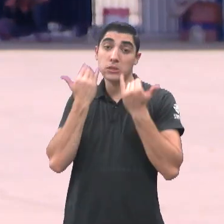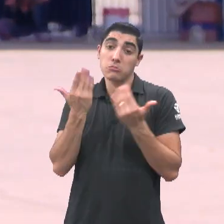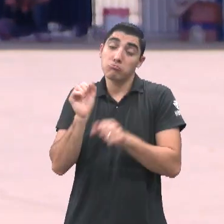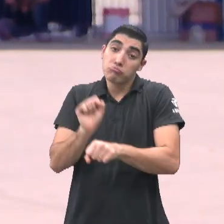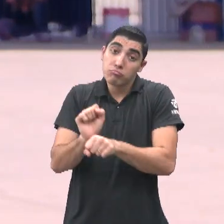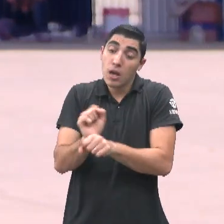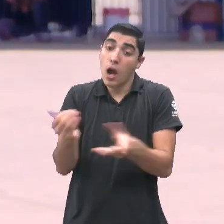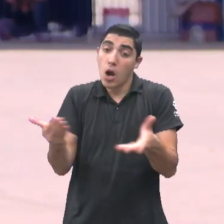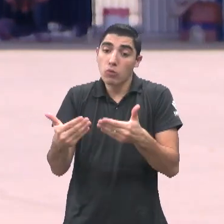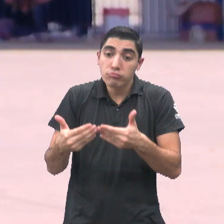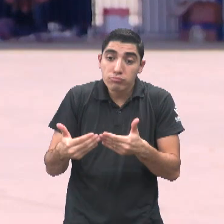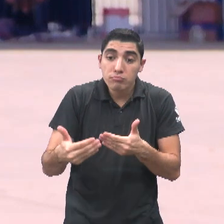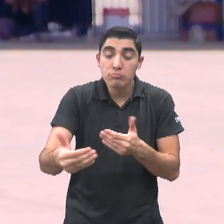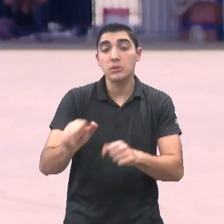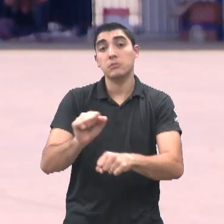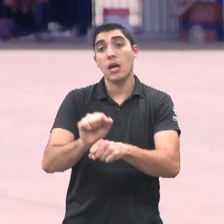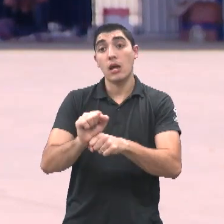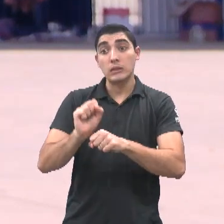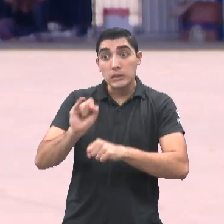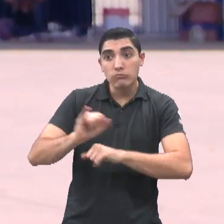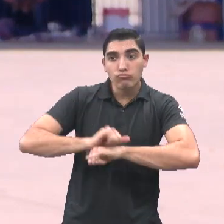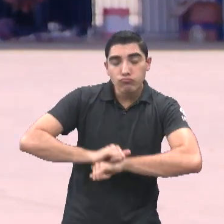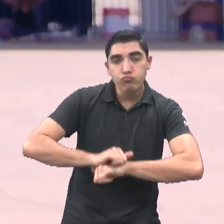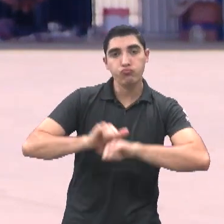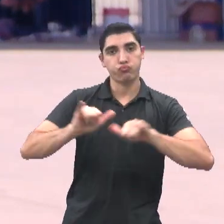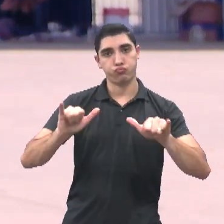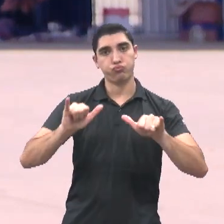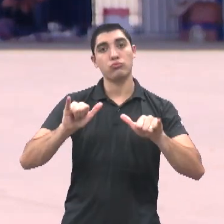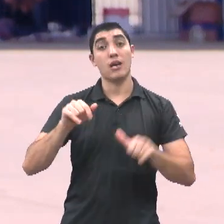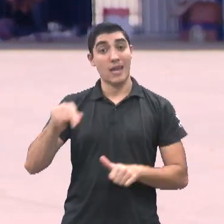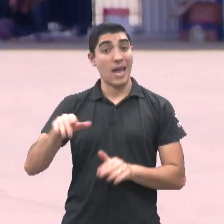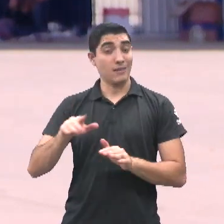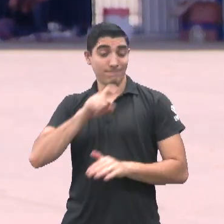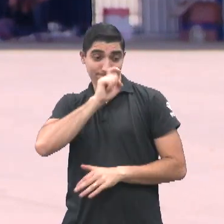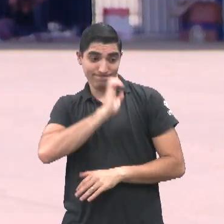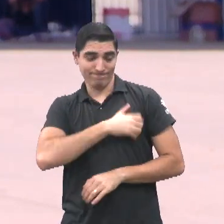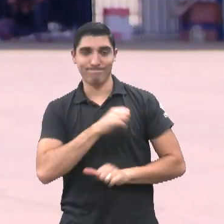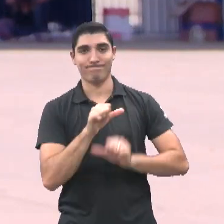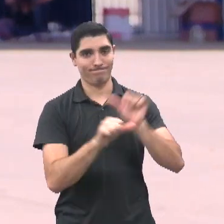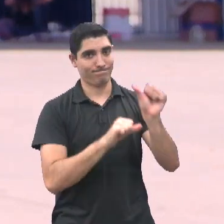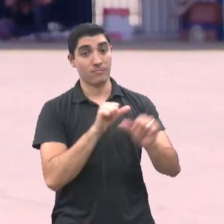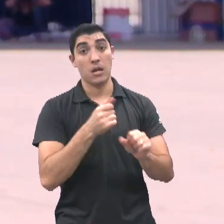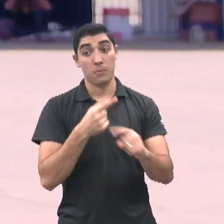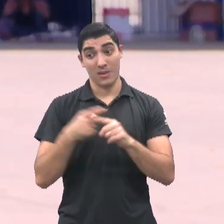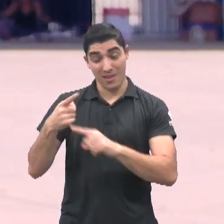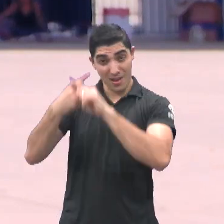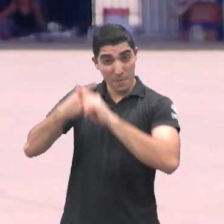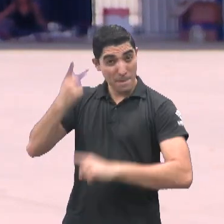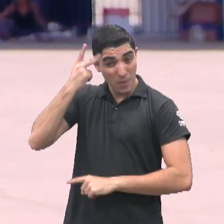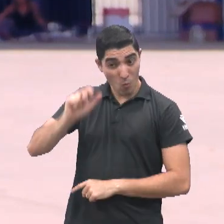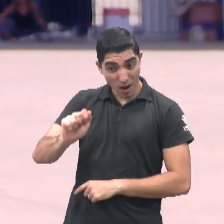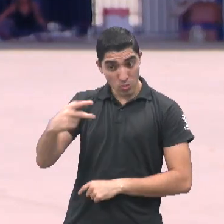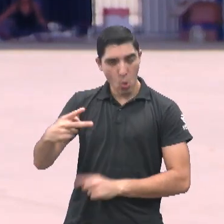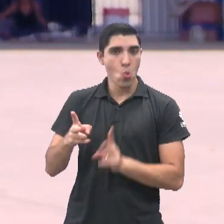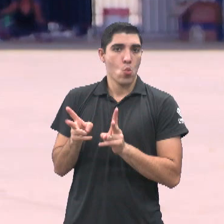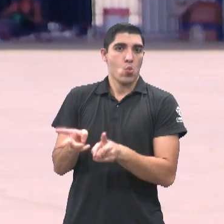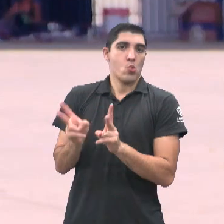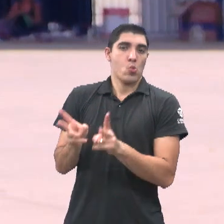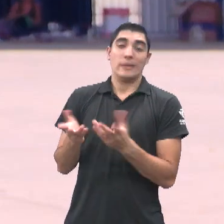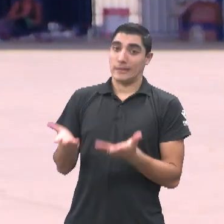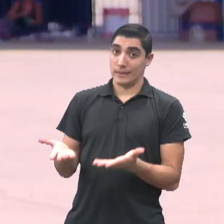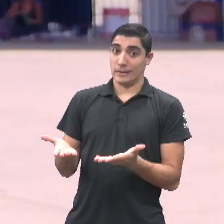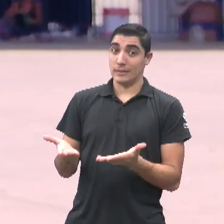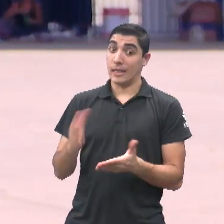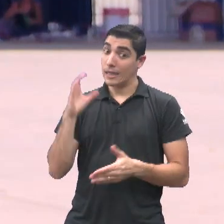as cenas dos próximos capítulos nesse momento de mudança do São José, porque a Série A2 continua e o tempo vai ficando